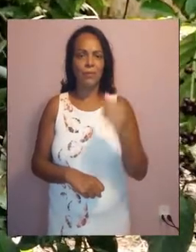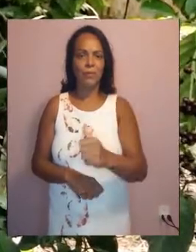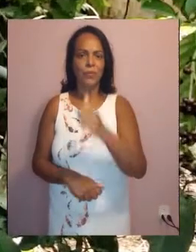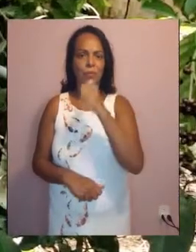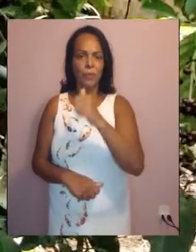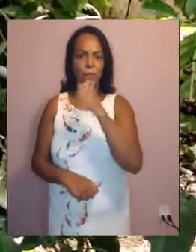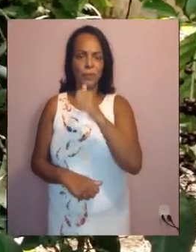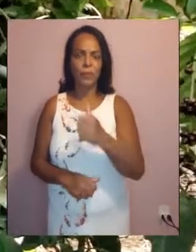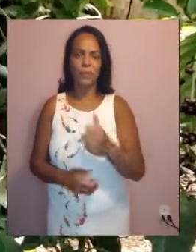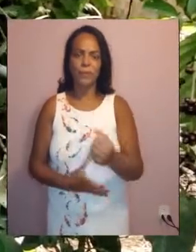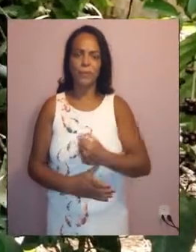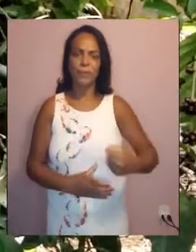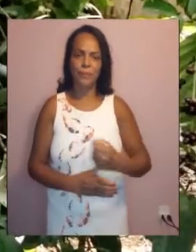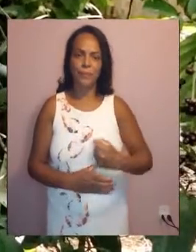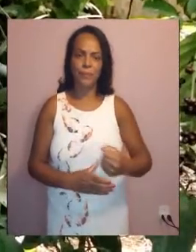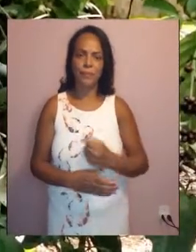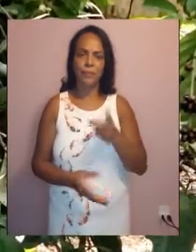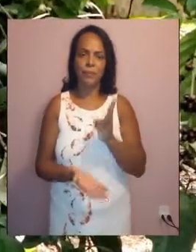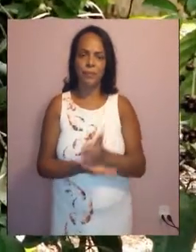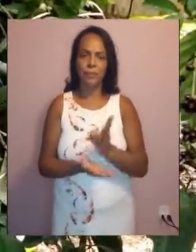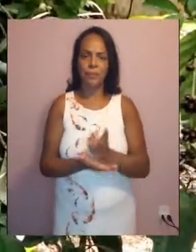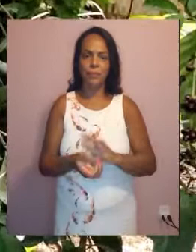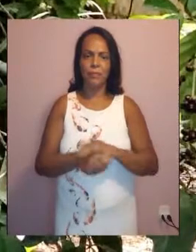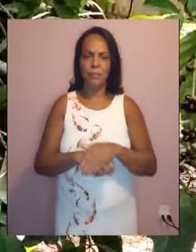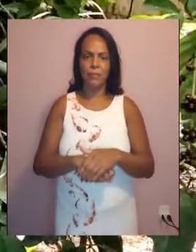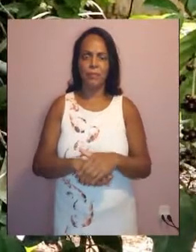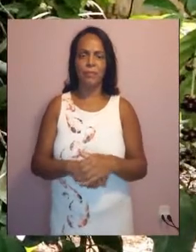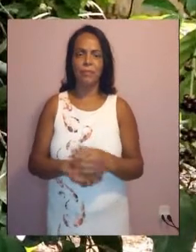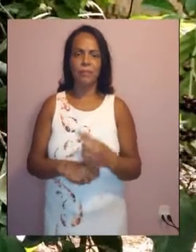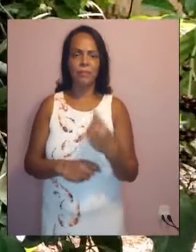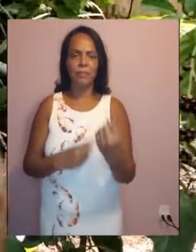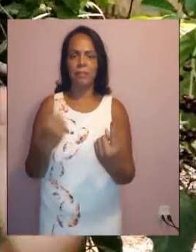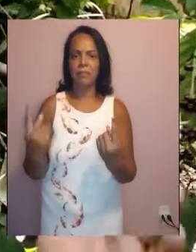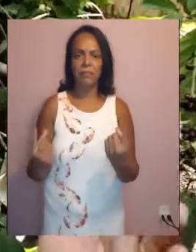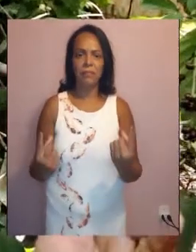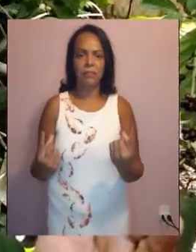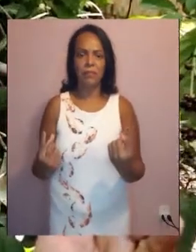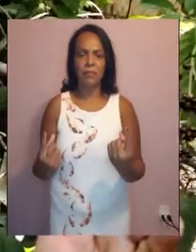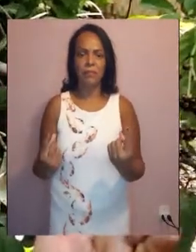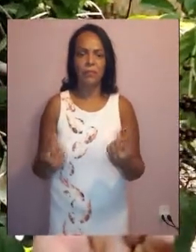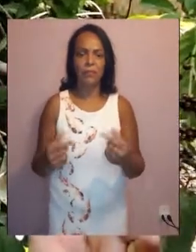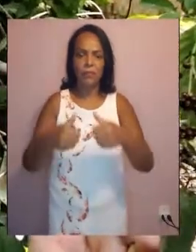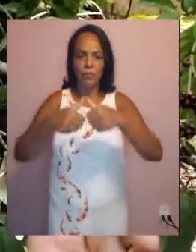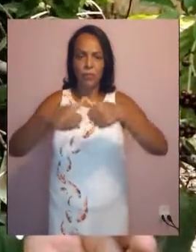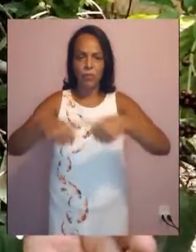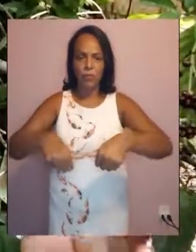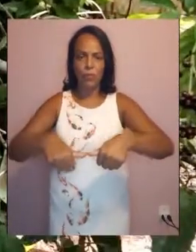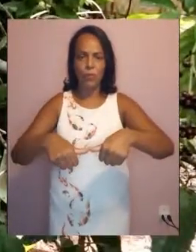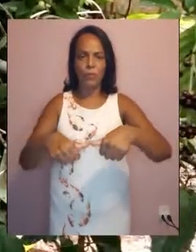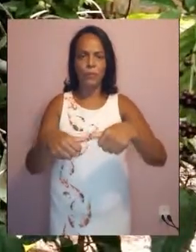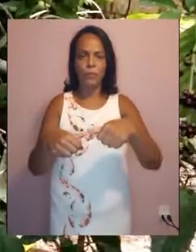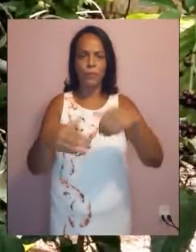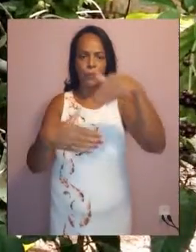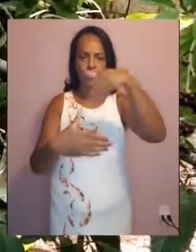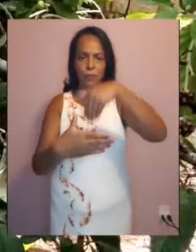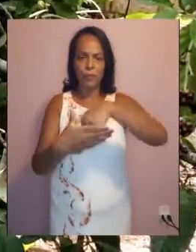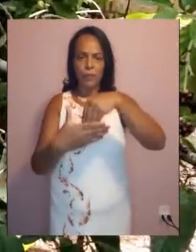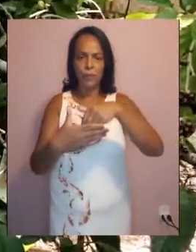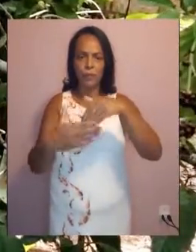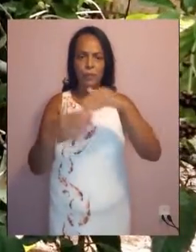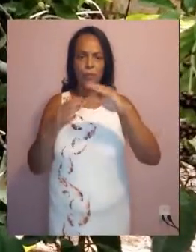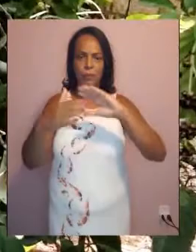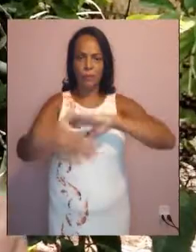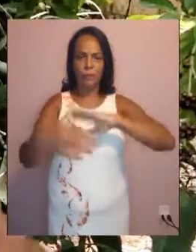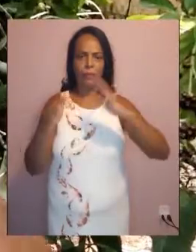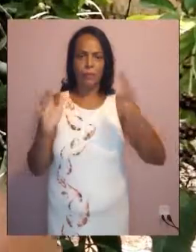o cozimento. Aí cada qual ficou num compartimento, porque a casinha do